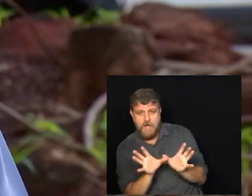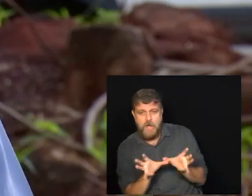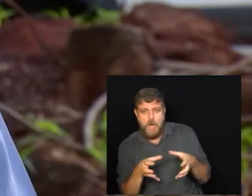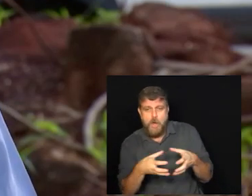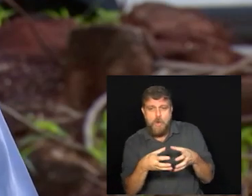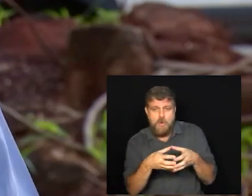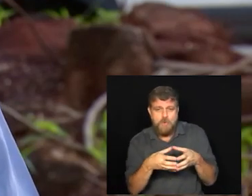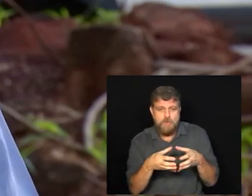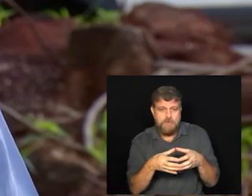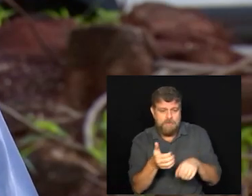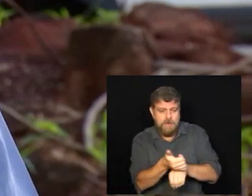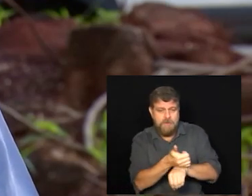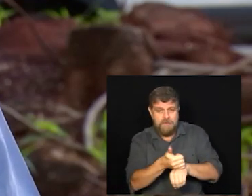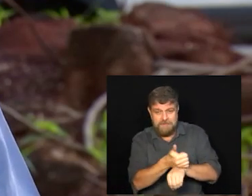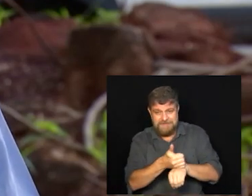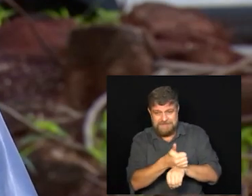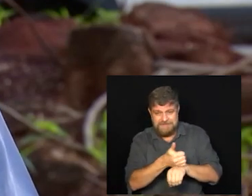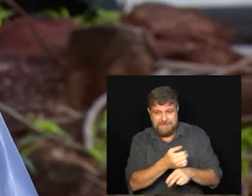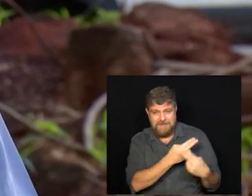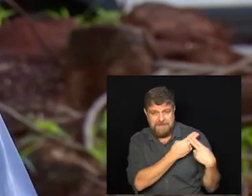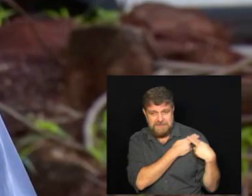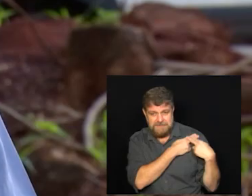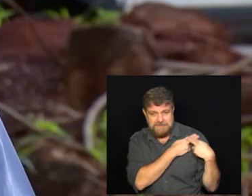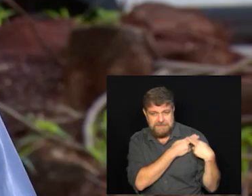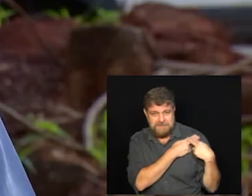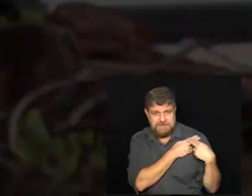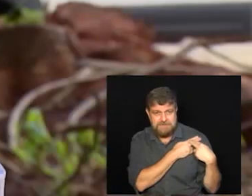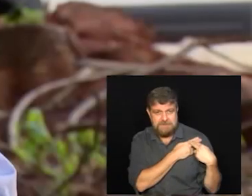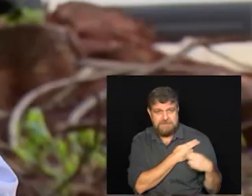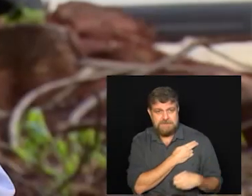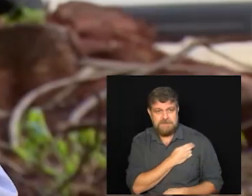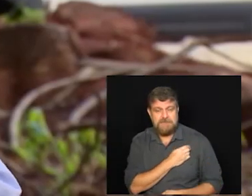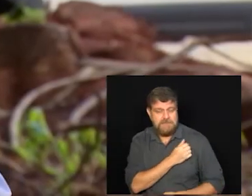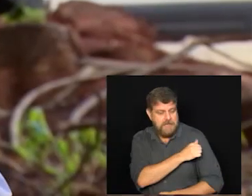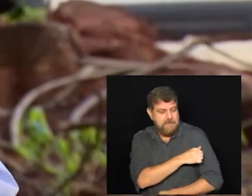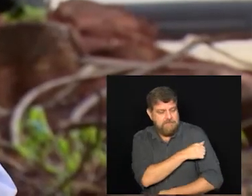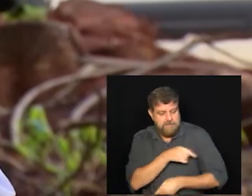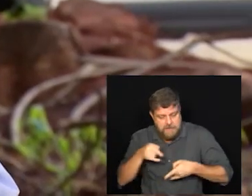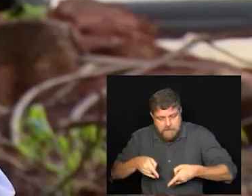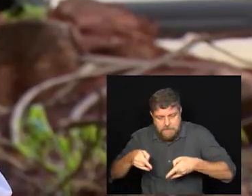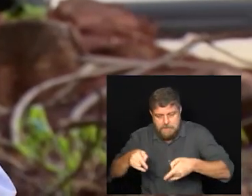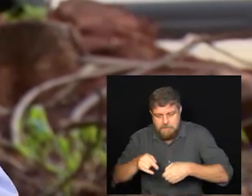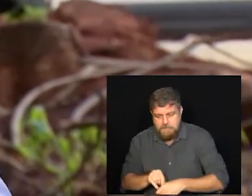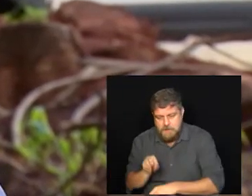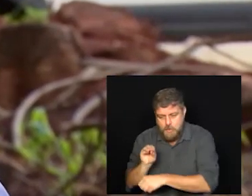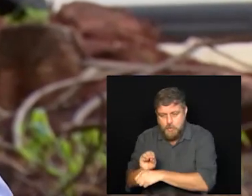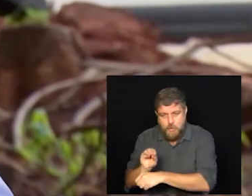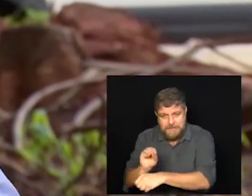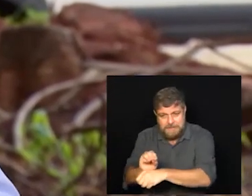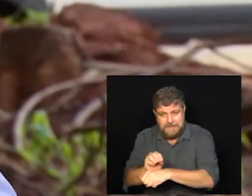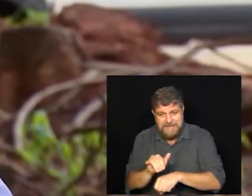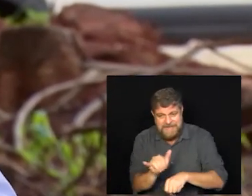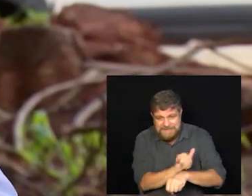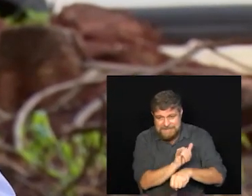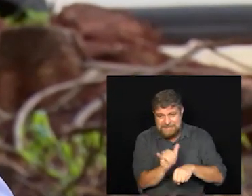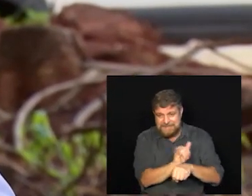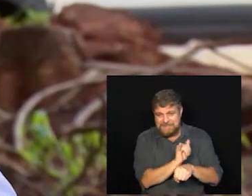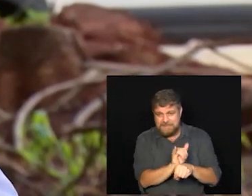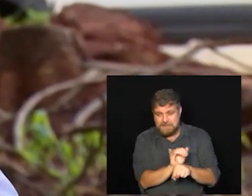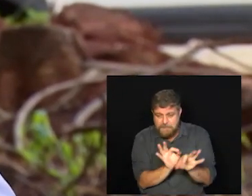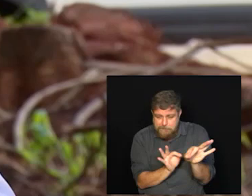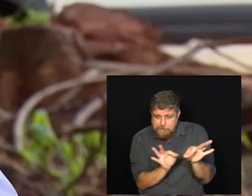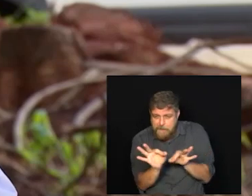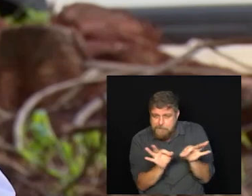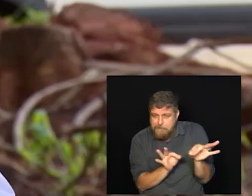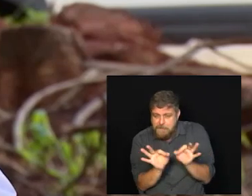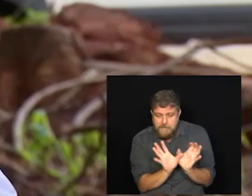a equipe de atendimento nas enfermarias. Foi uma reunião para traçar as estratégias para reorganizar a equipe,